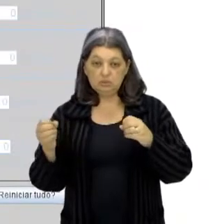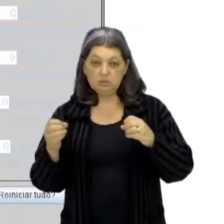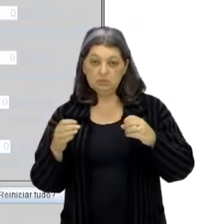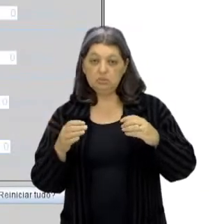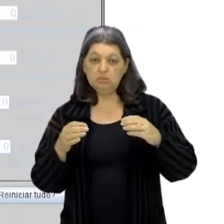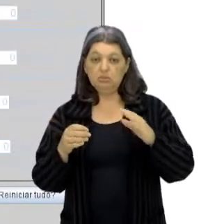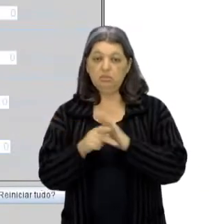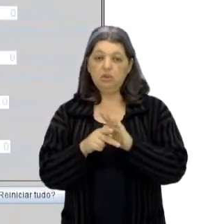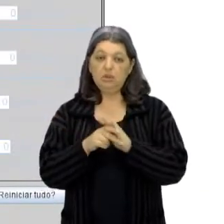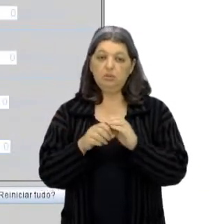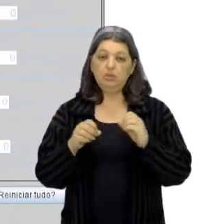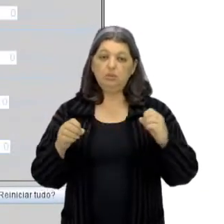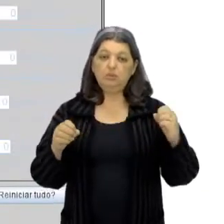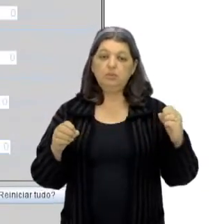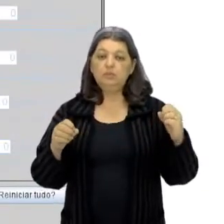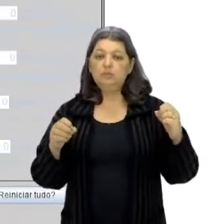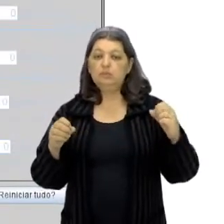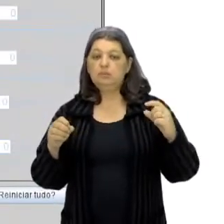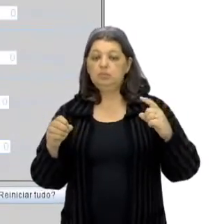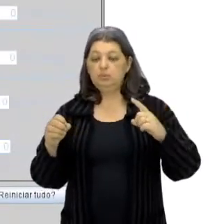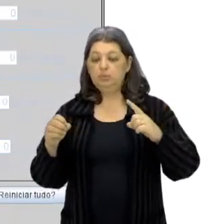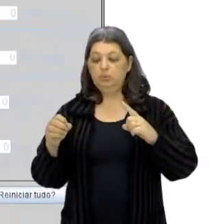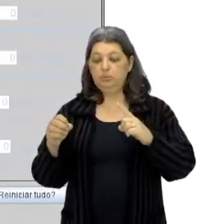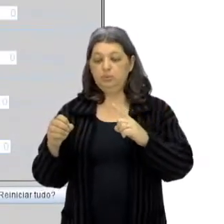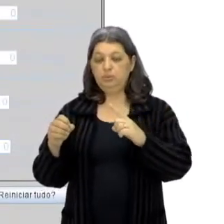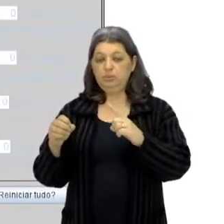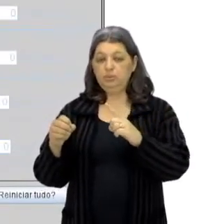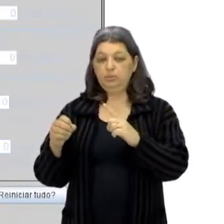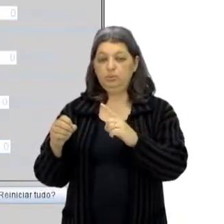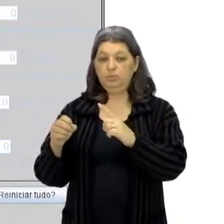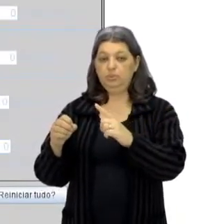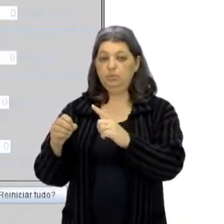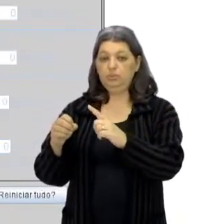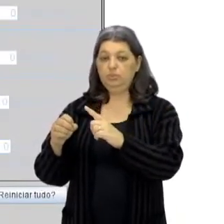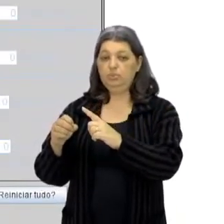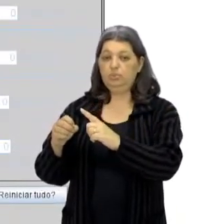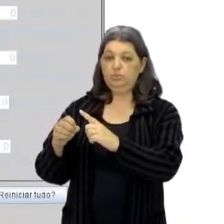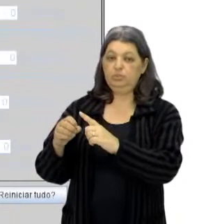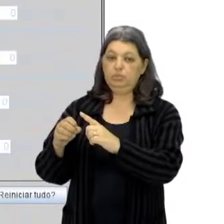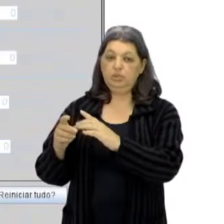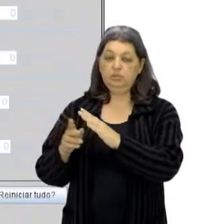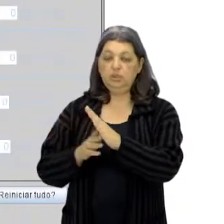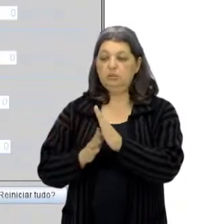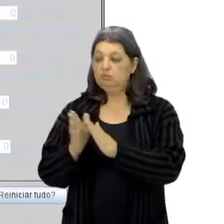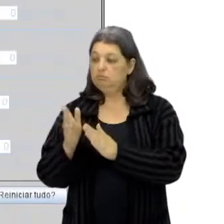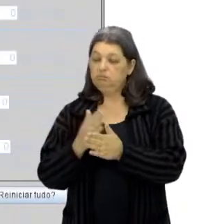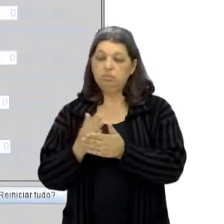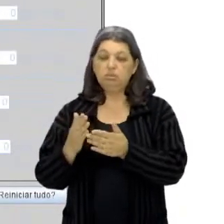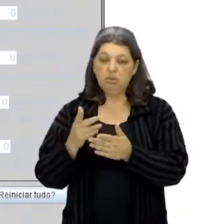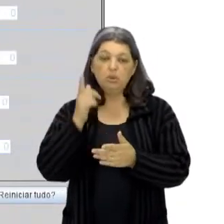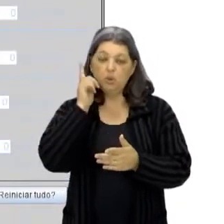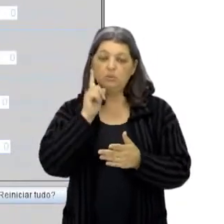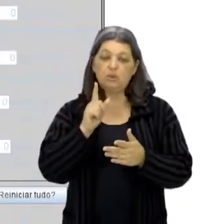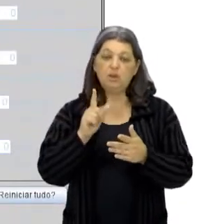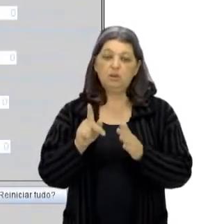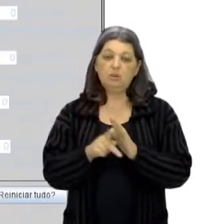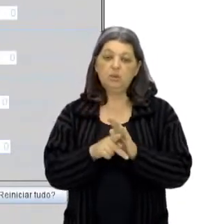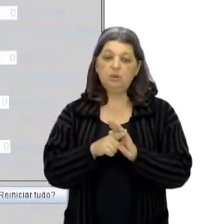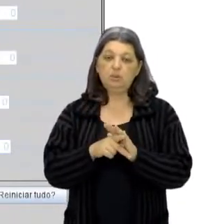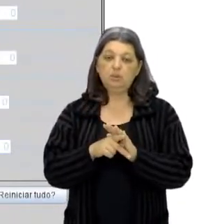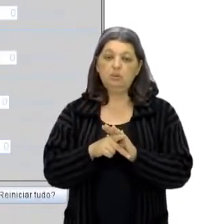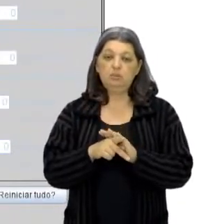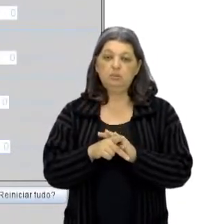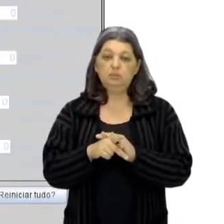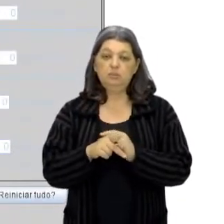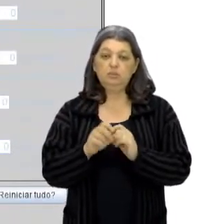tá vendo? Ele consegue reflexão, só que alguns ele deixa passar. Se você mudar aqui, por exemplo, por